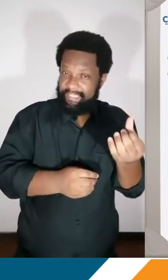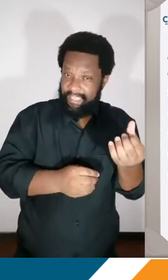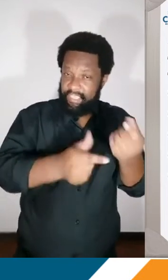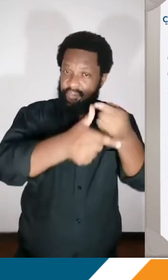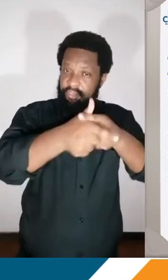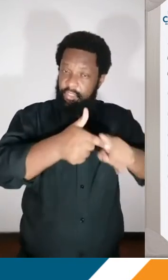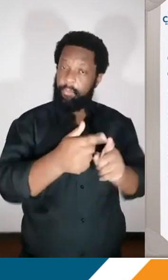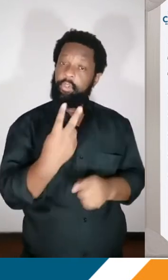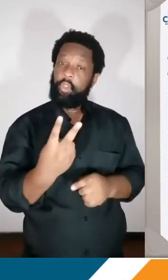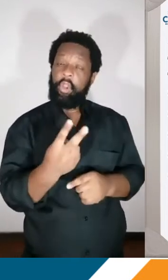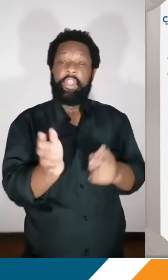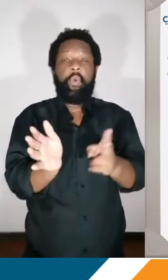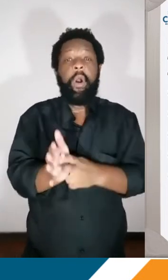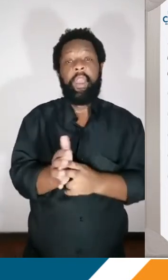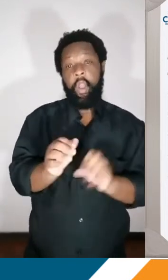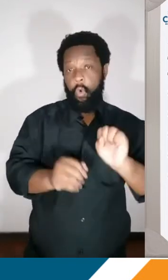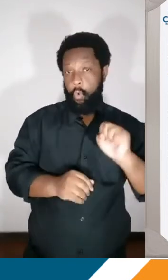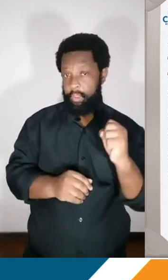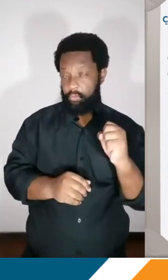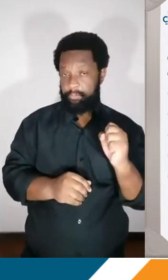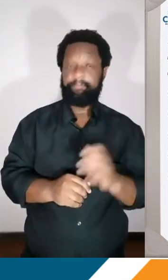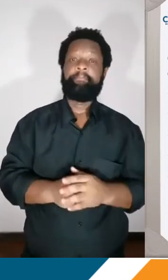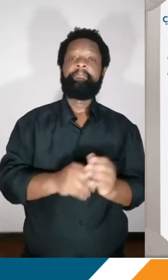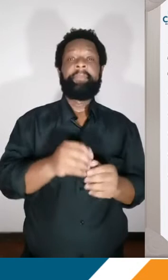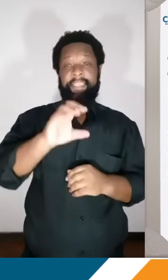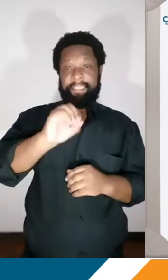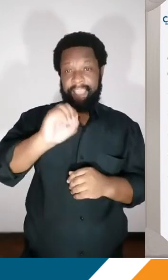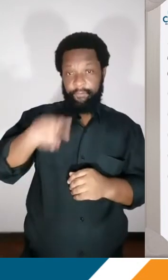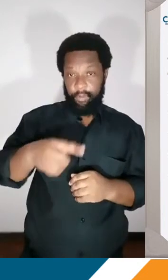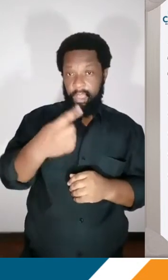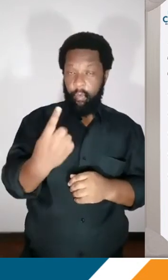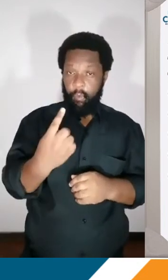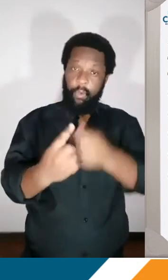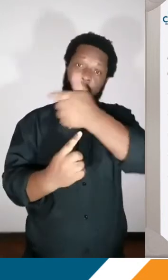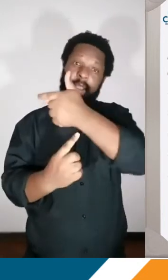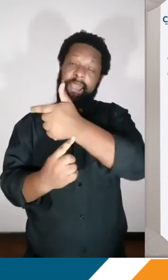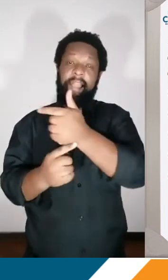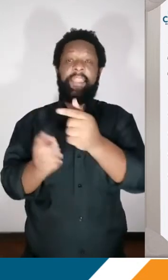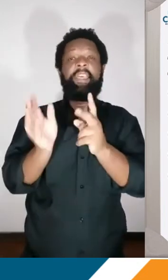16 dividido por 2 vai dar 8. 0,1 ao quadrado dá